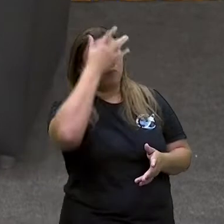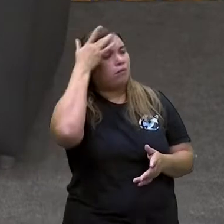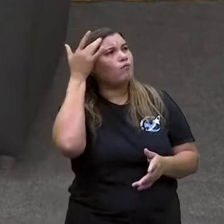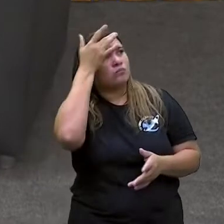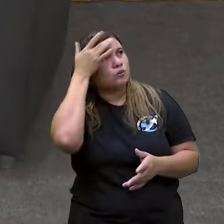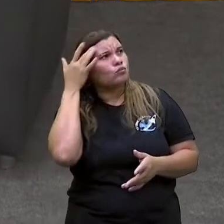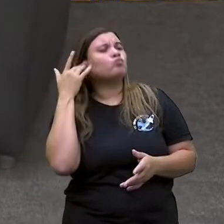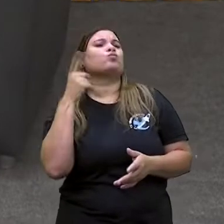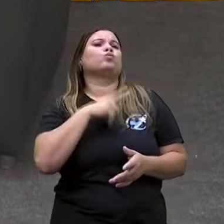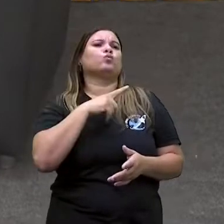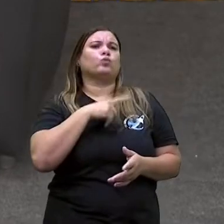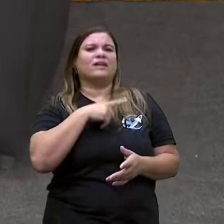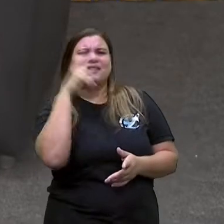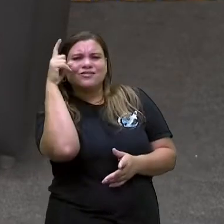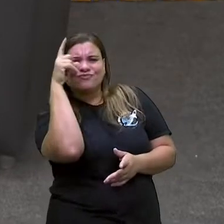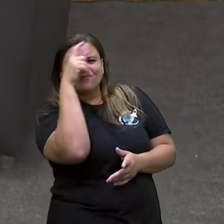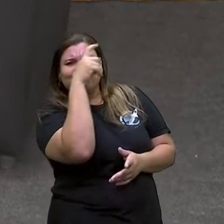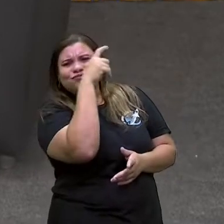Normalmente,